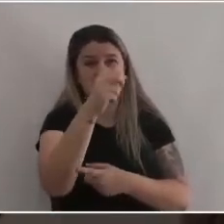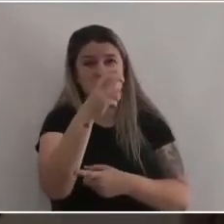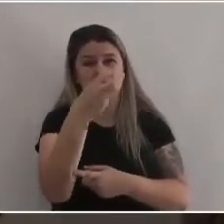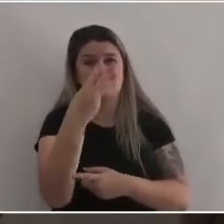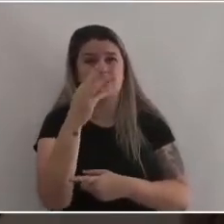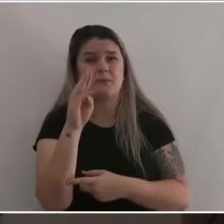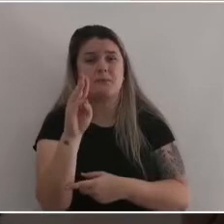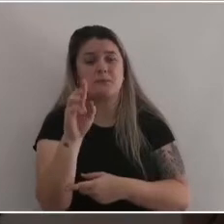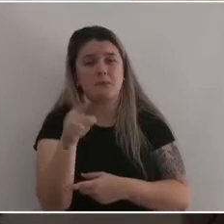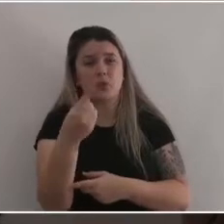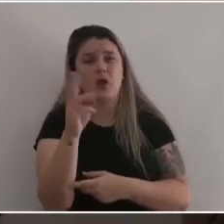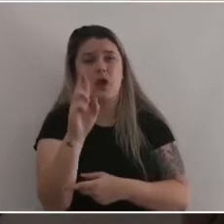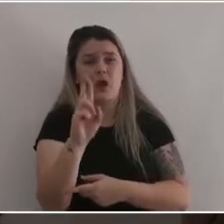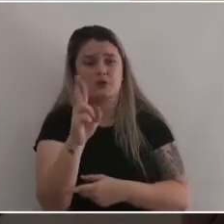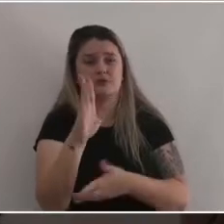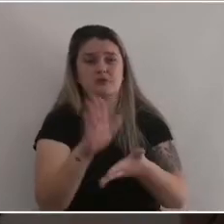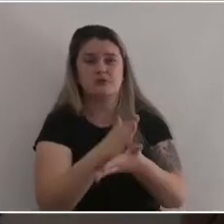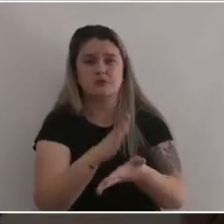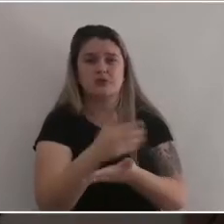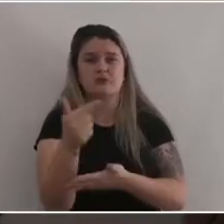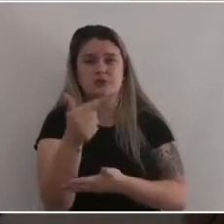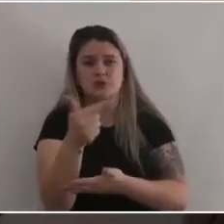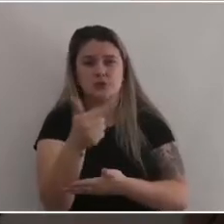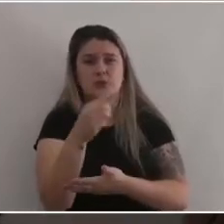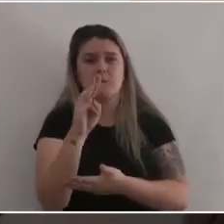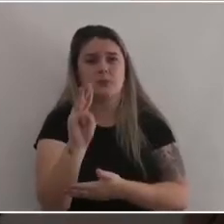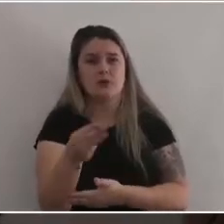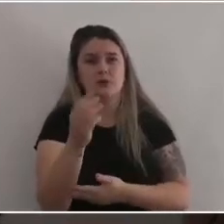23.153.000. Despesa, R$